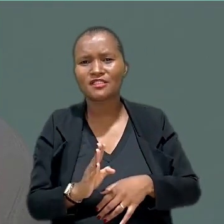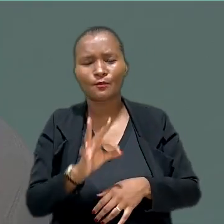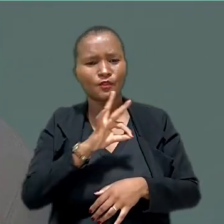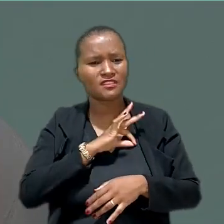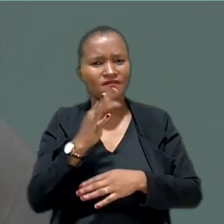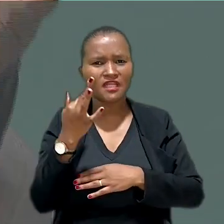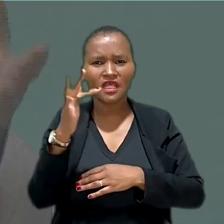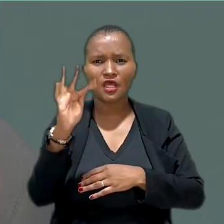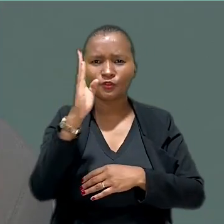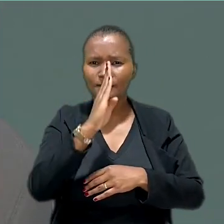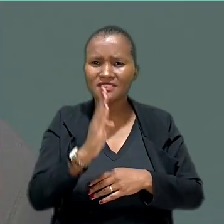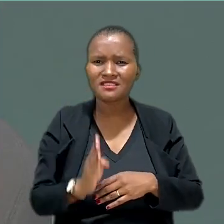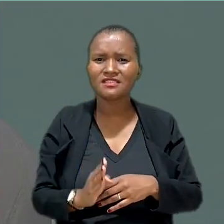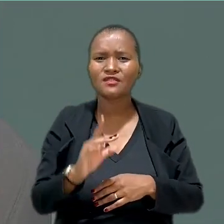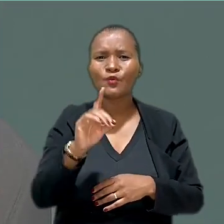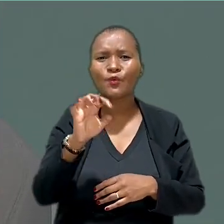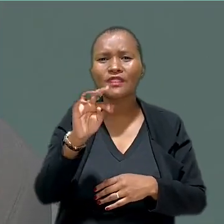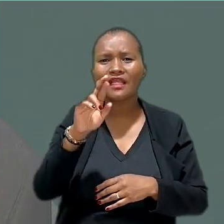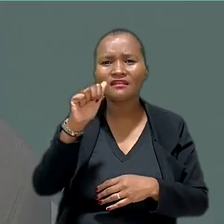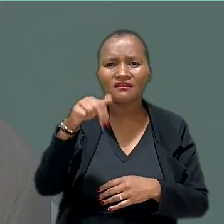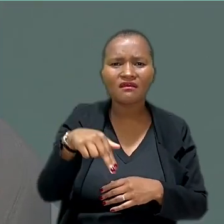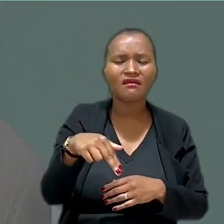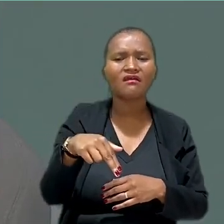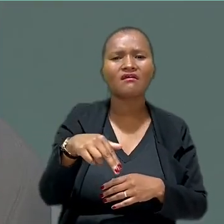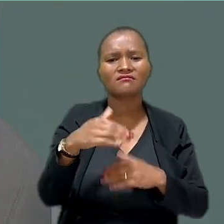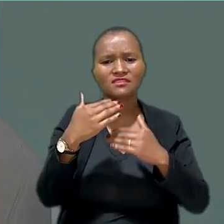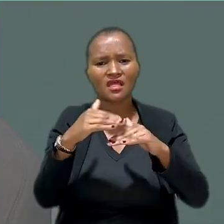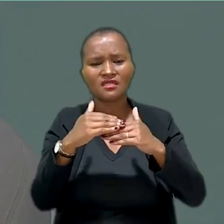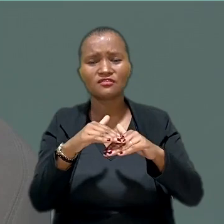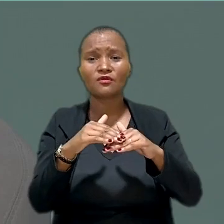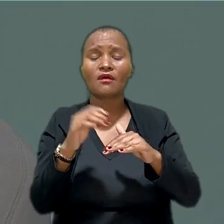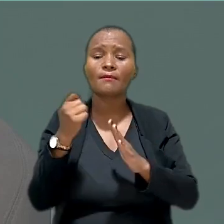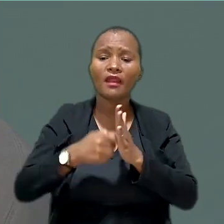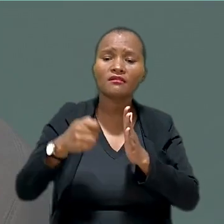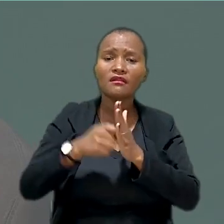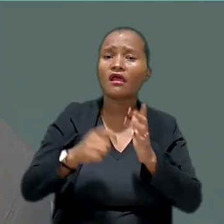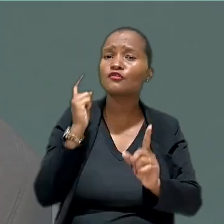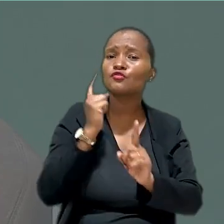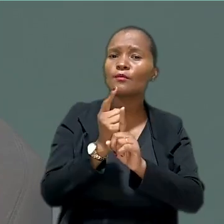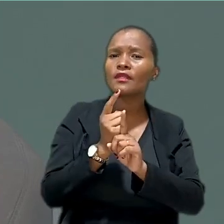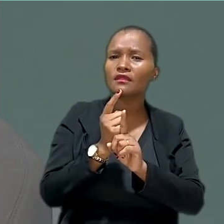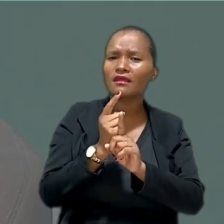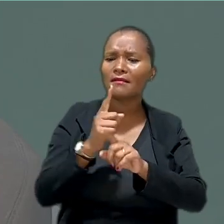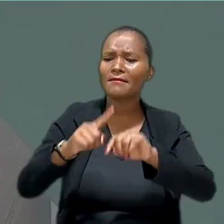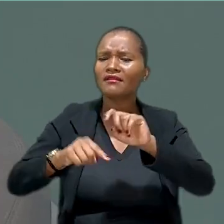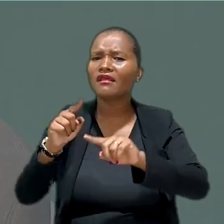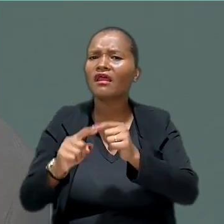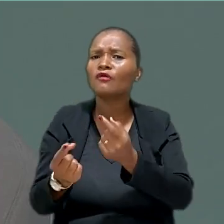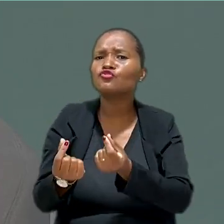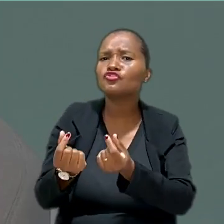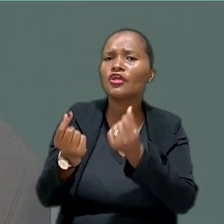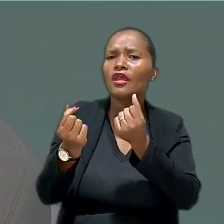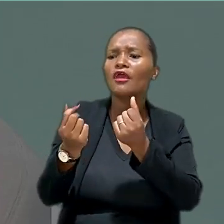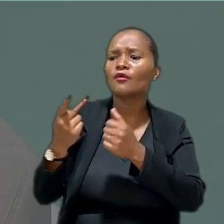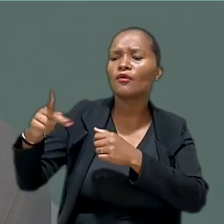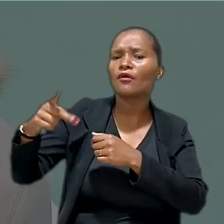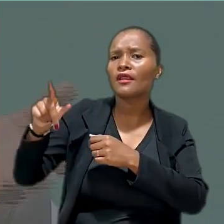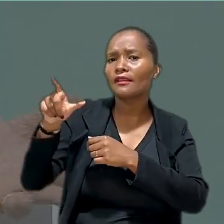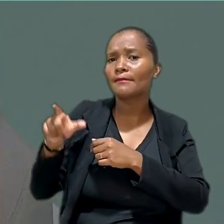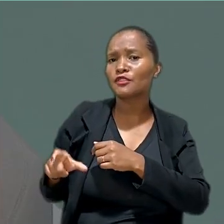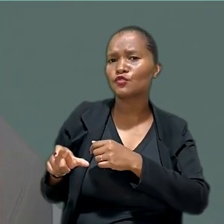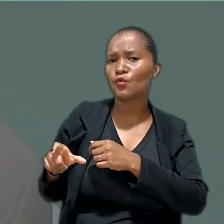Brasil, órgãos de trânsito, para tentar descobrir onde está o patrimônio da parte devedora